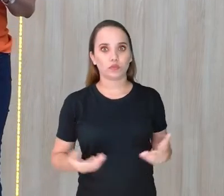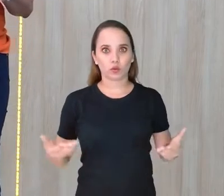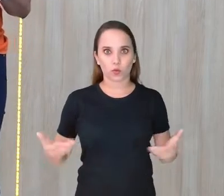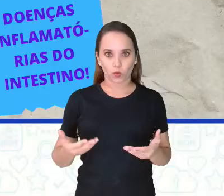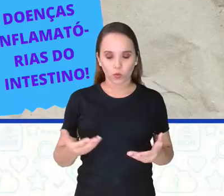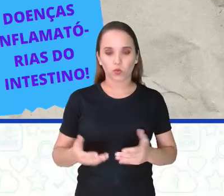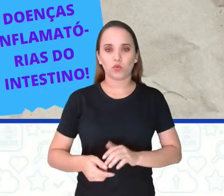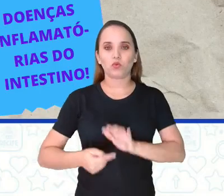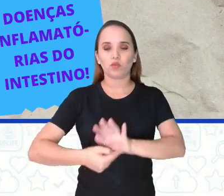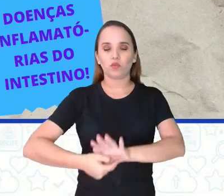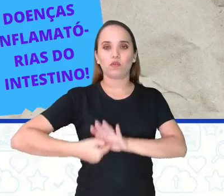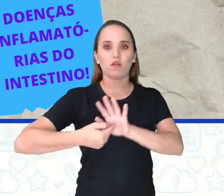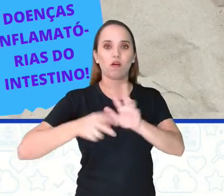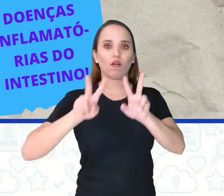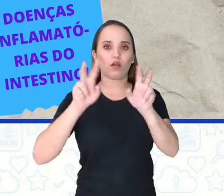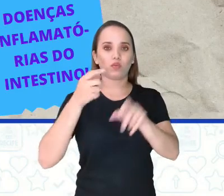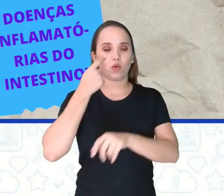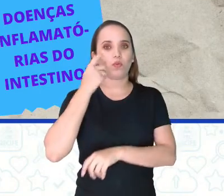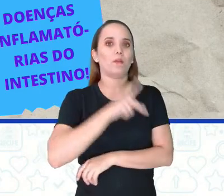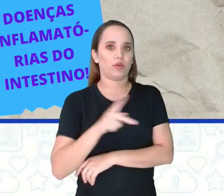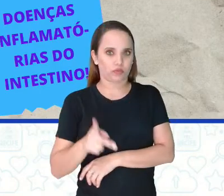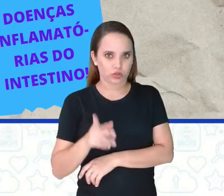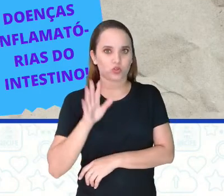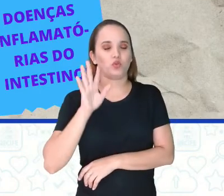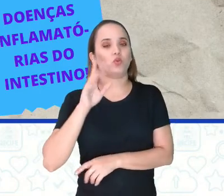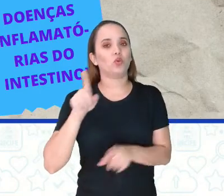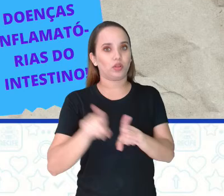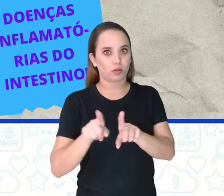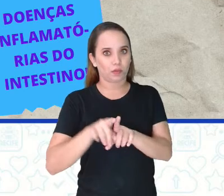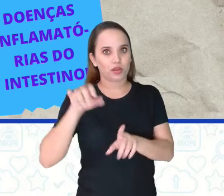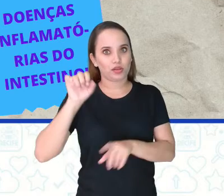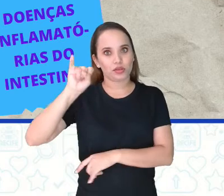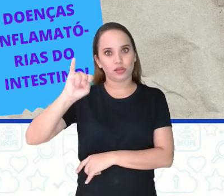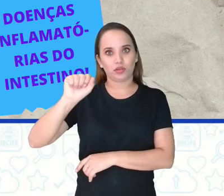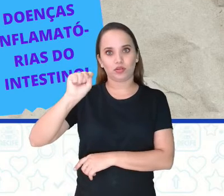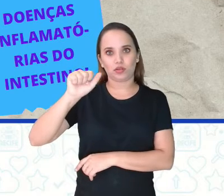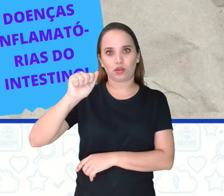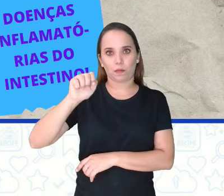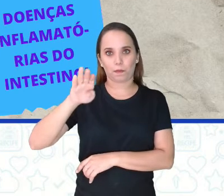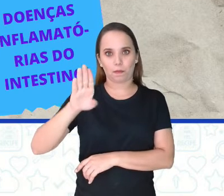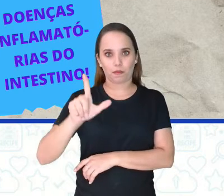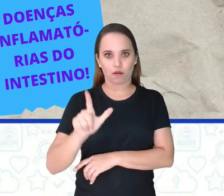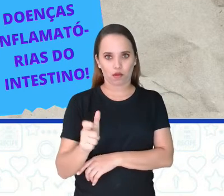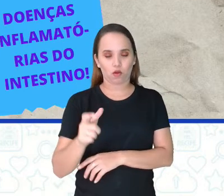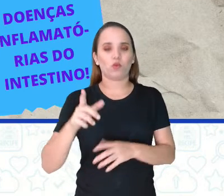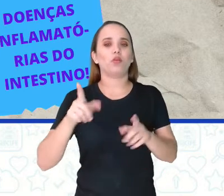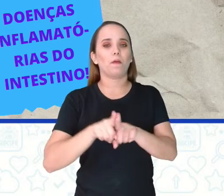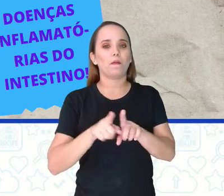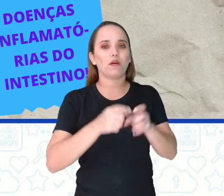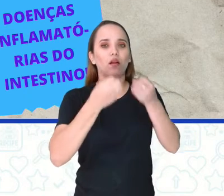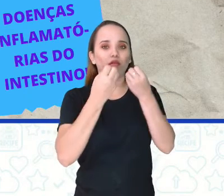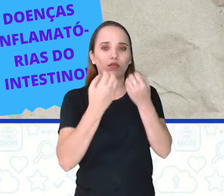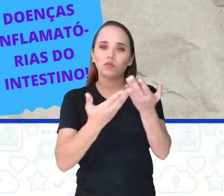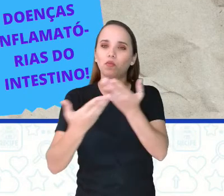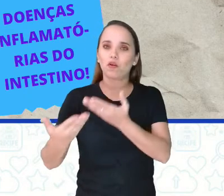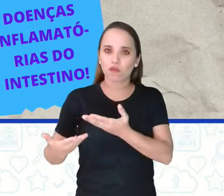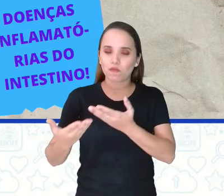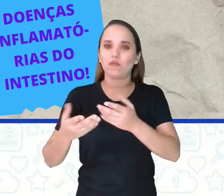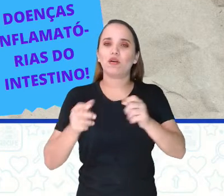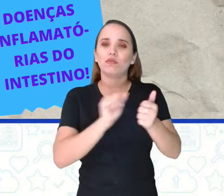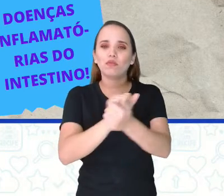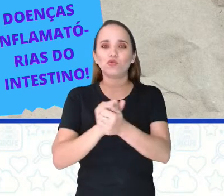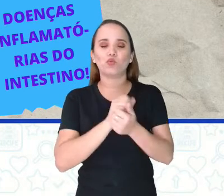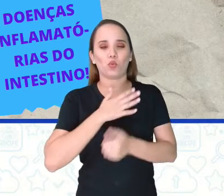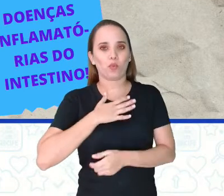nós vamos trazer a professora Isabel para já dar as boas-vindas, que está comigo, fazendo companhia, e também falar um pouquinho sobre